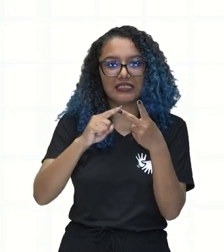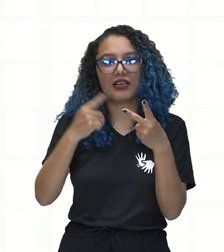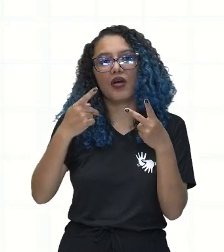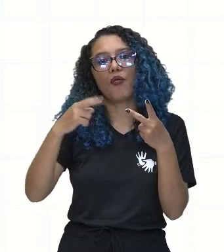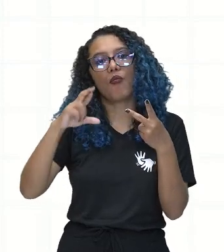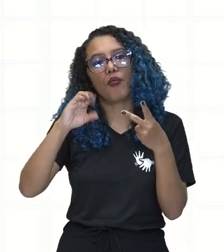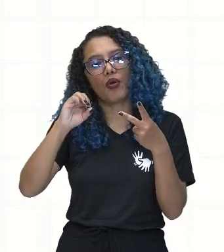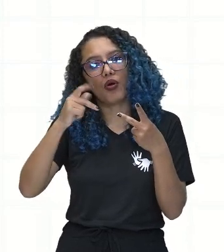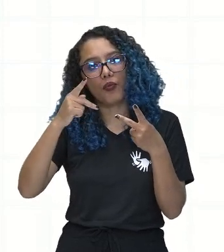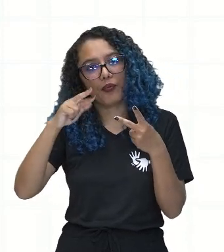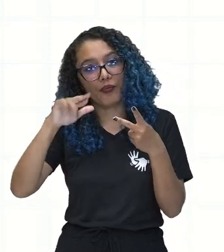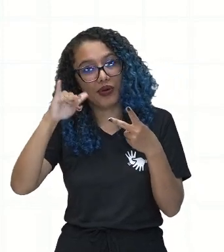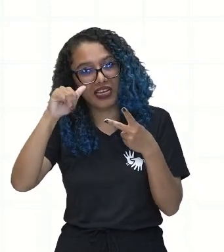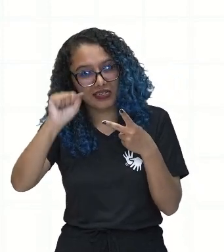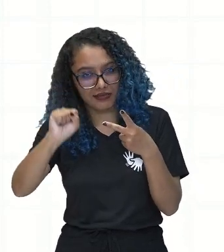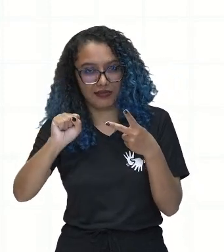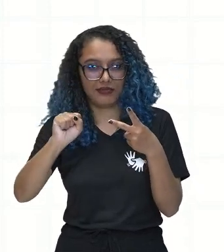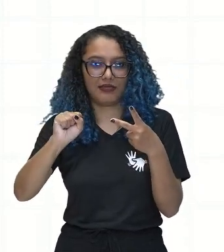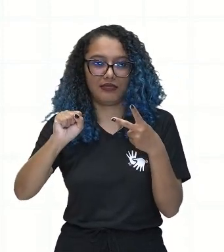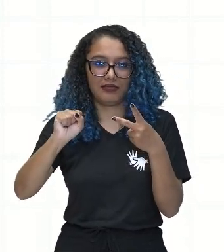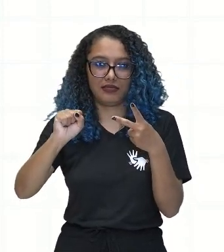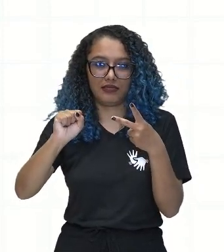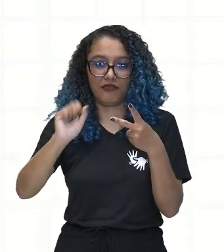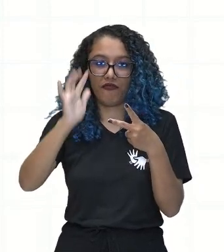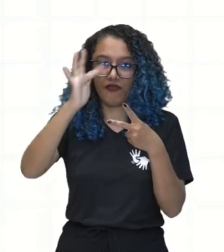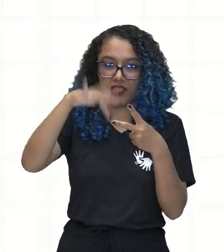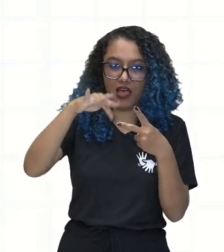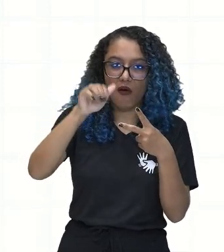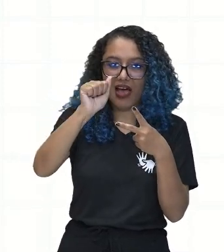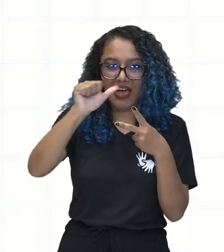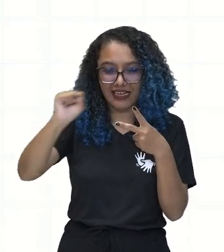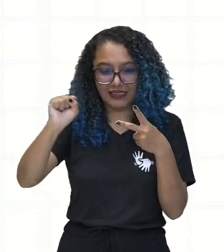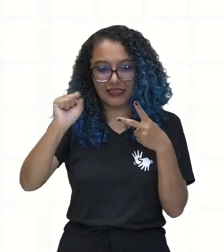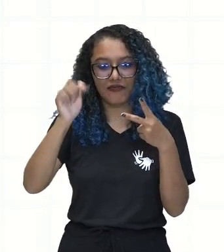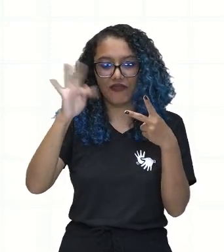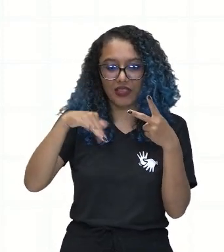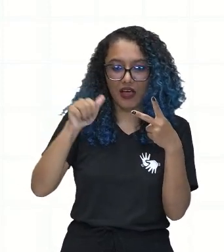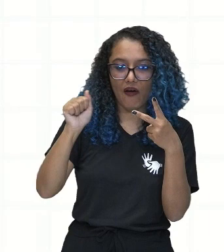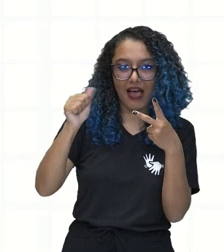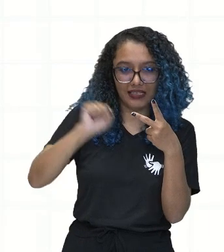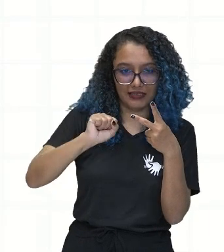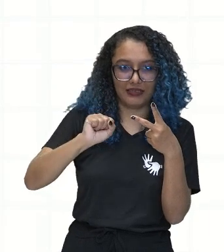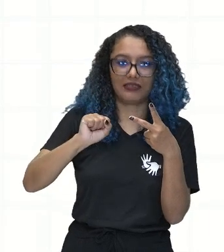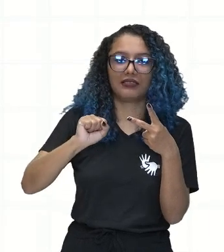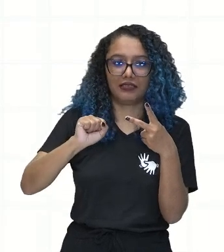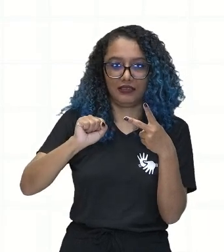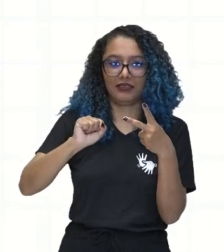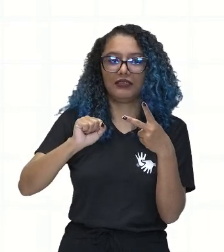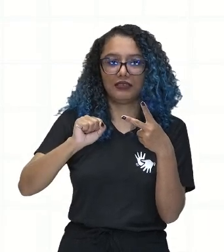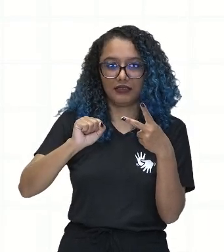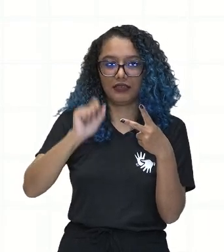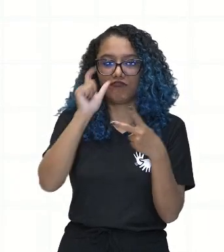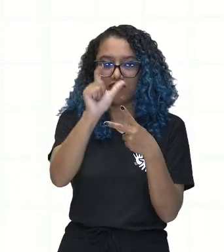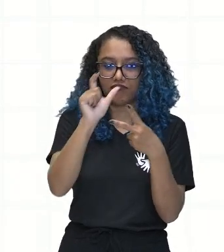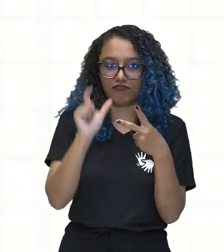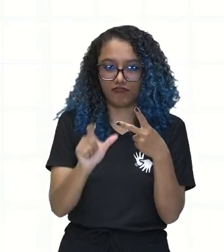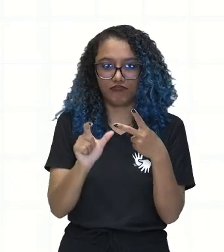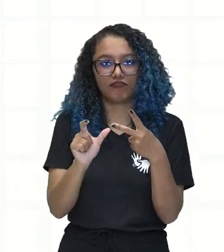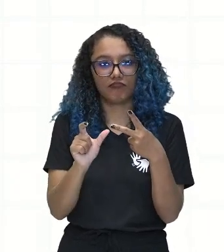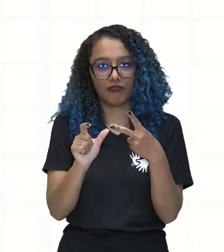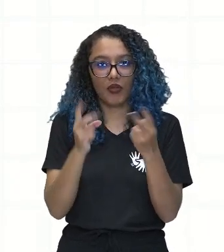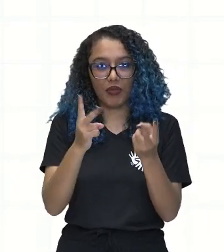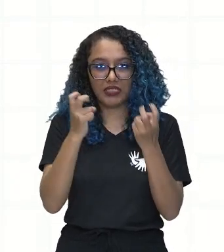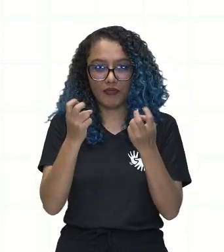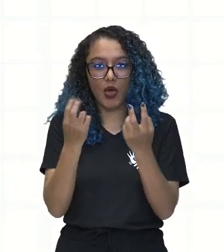pronome, próprias, plural também, feminino. Elas próprias costuravam